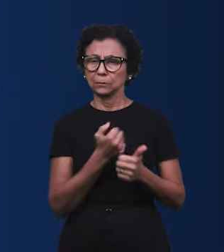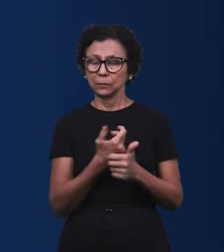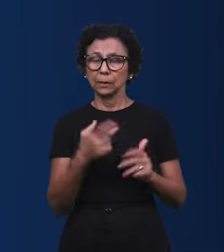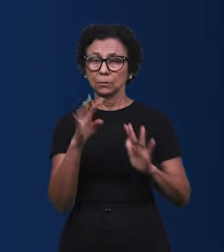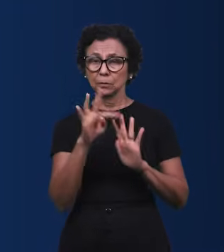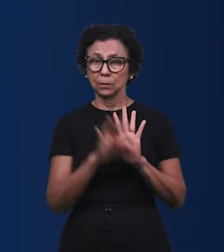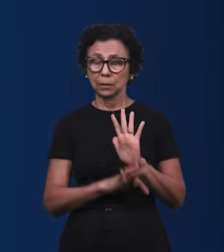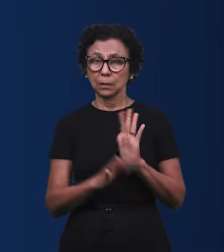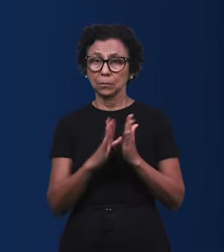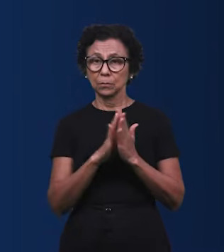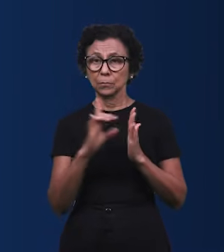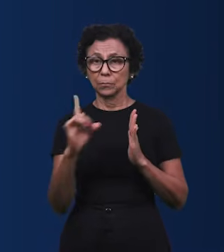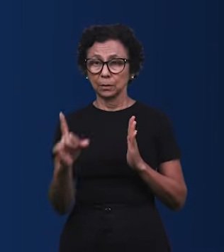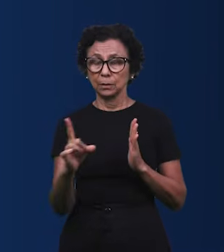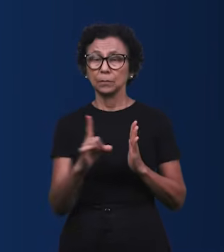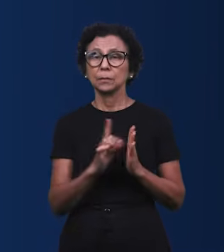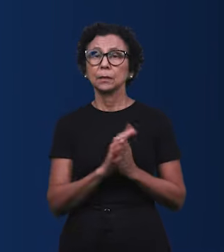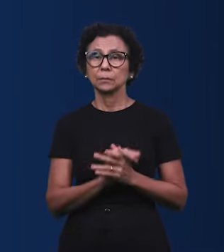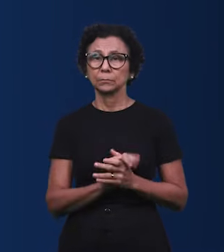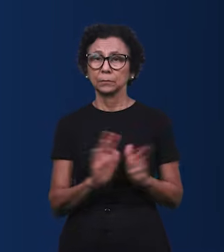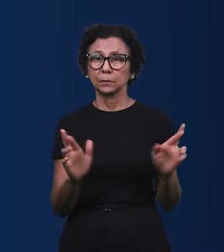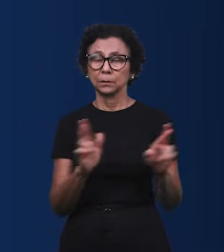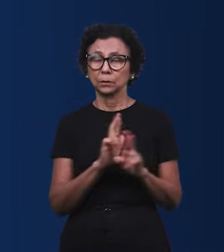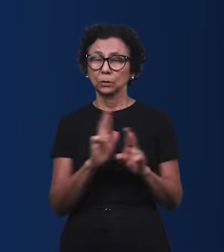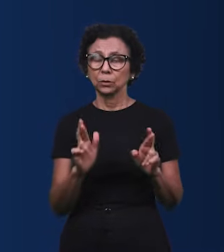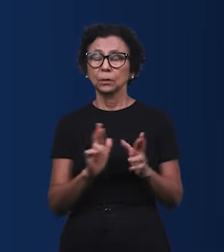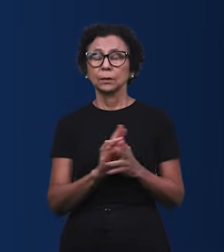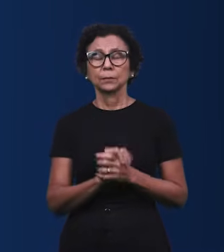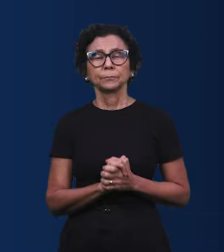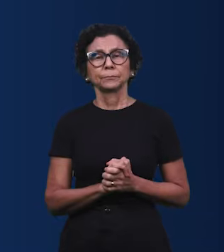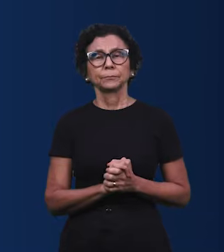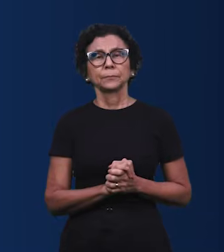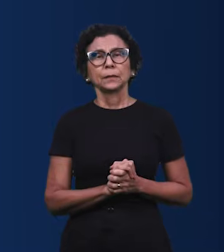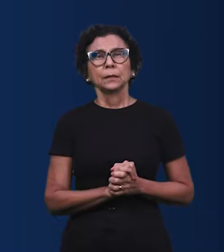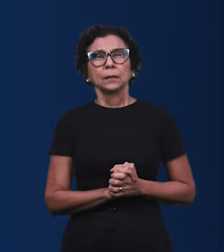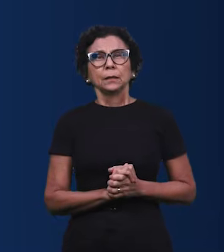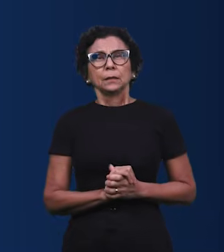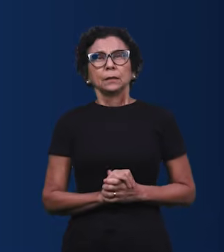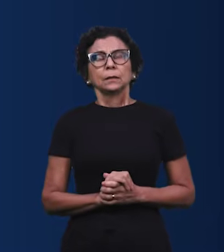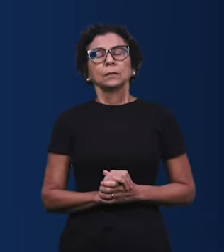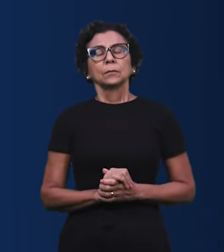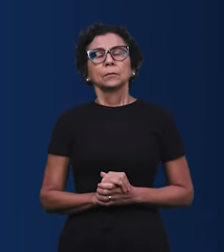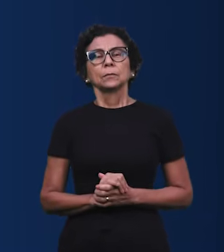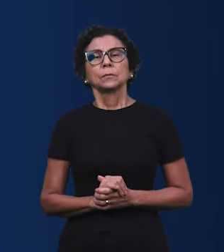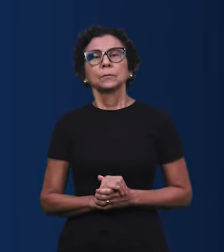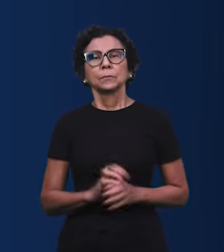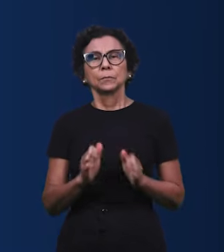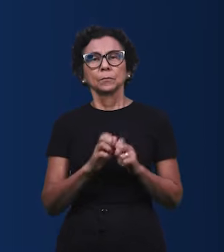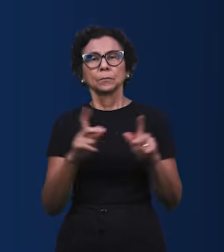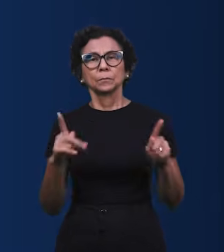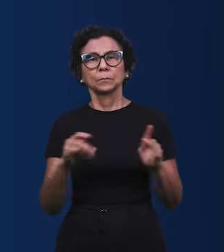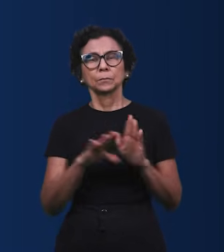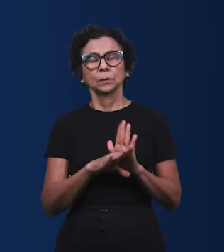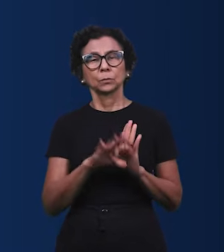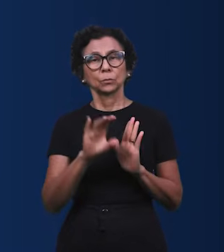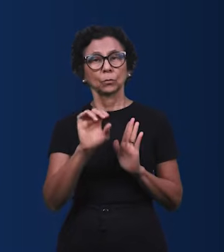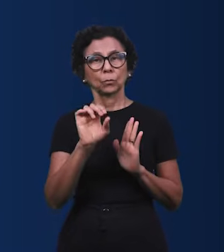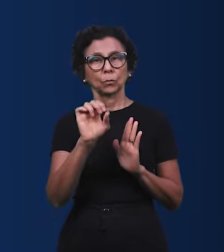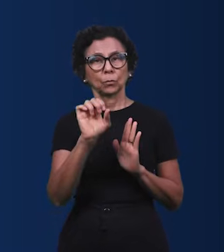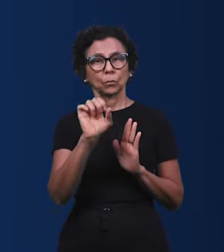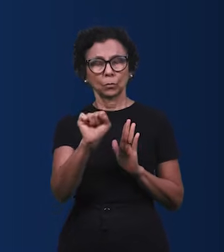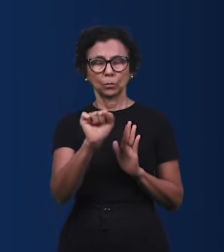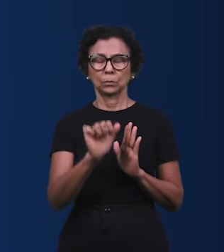que relacionam esse aumento de temperatura com a volta de Jesus. Eu queria citar o primeiro aqui, Andréa, que está lá em Apocalipse capítulo